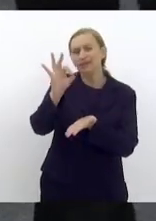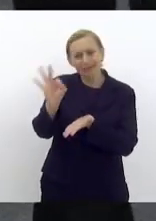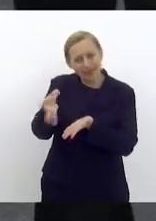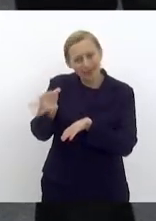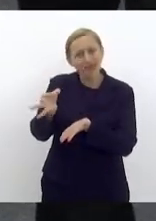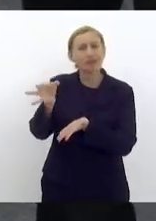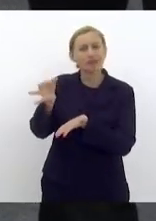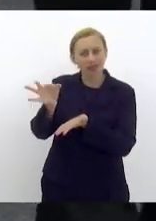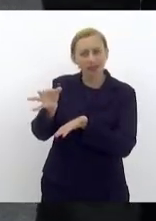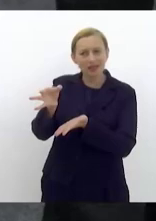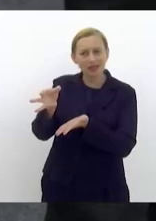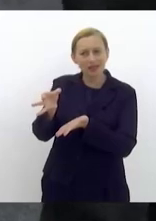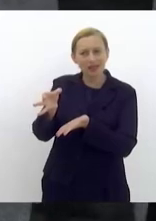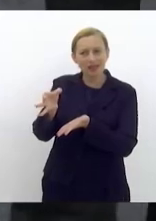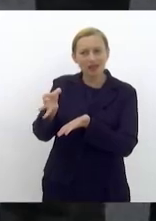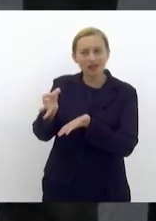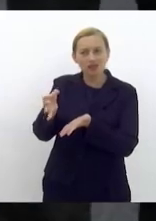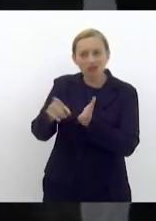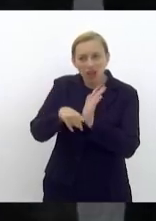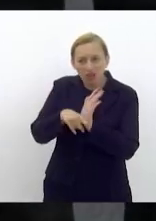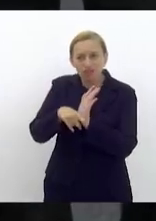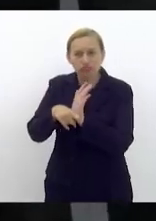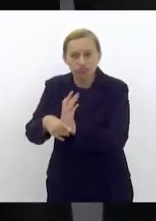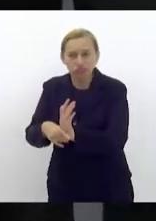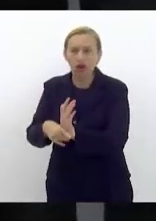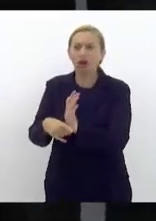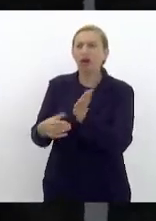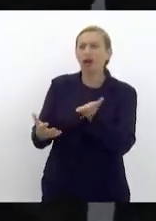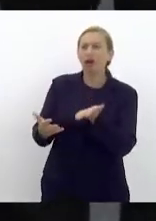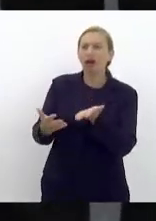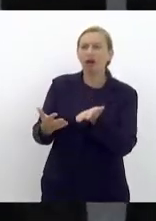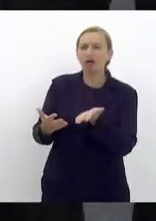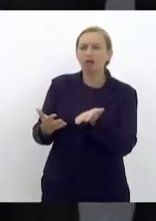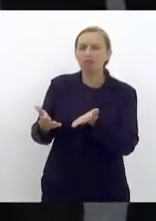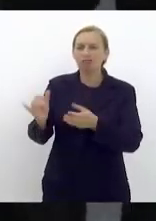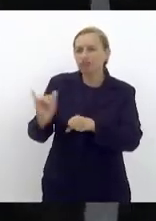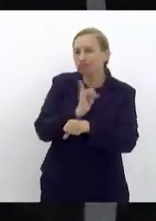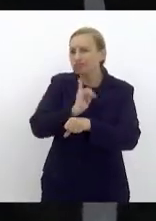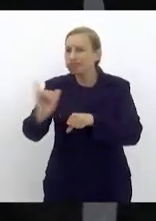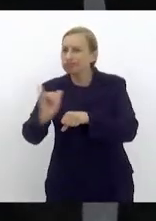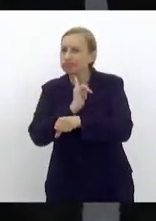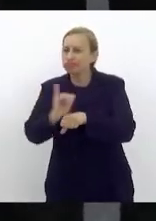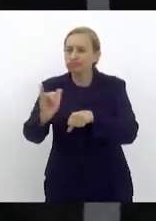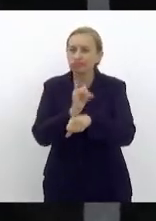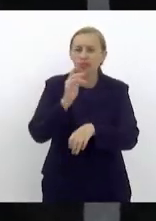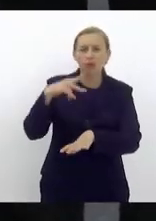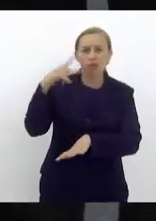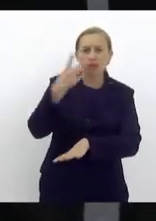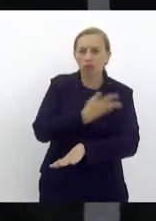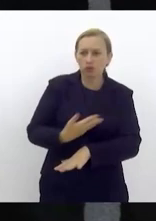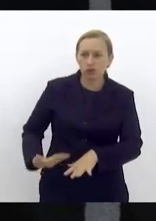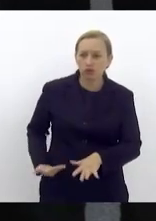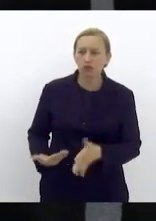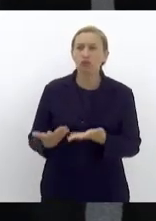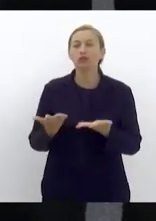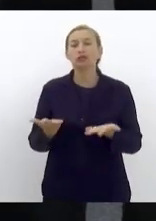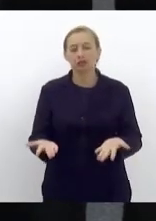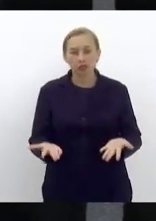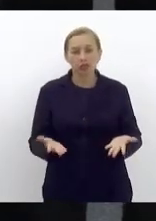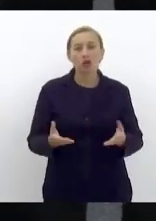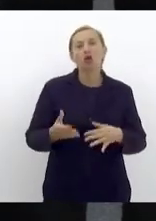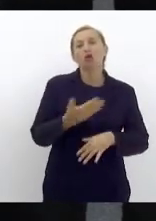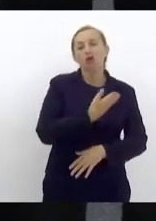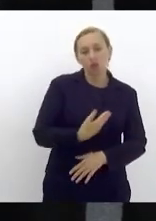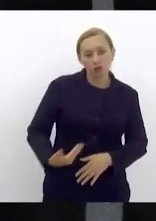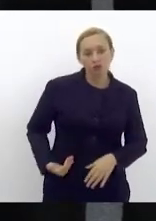exatamente esse, de ser uma fomentar e de articular políticas públicas e aí entre o governo